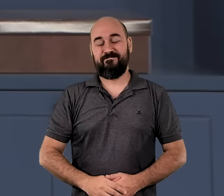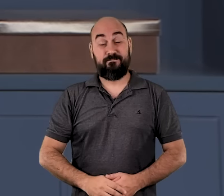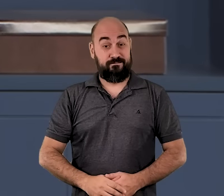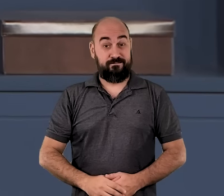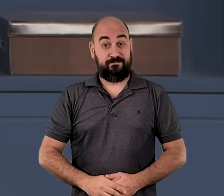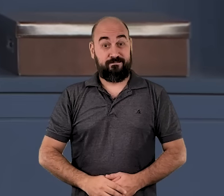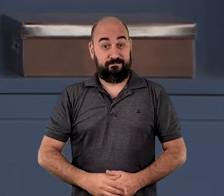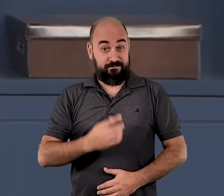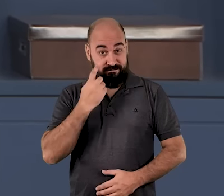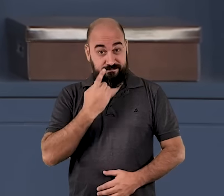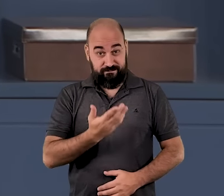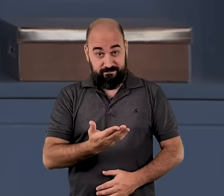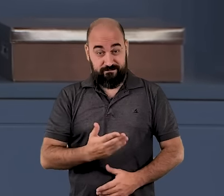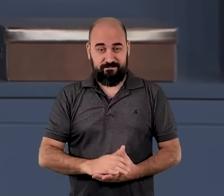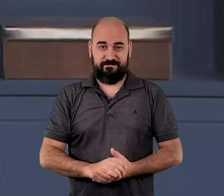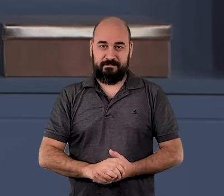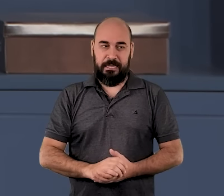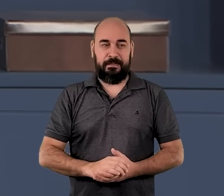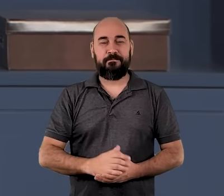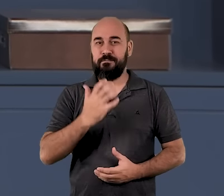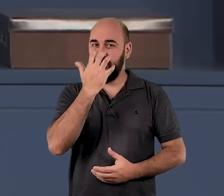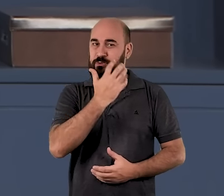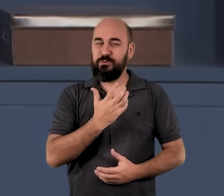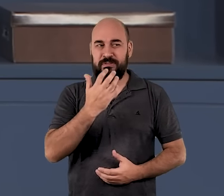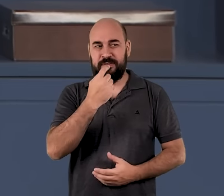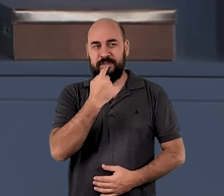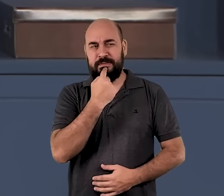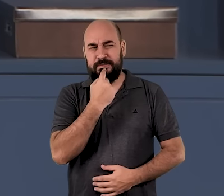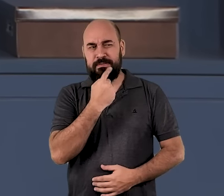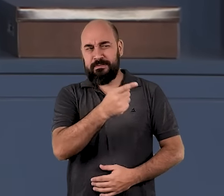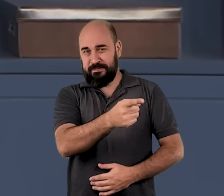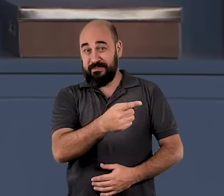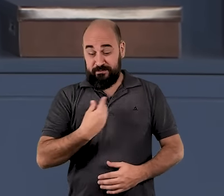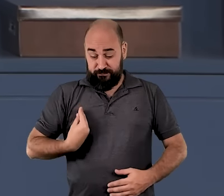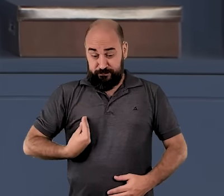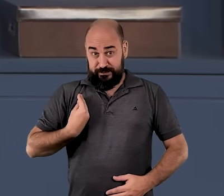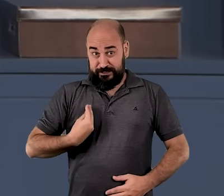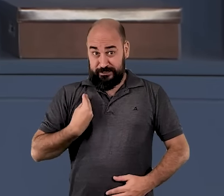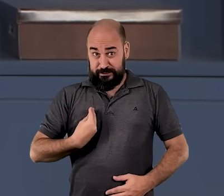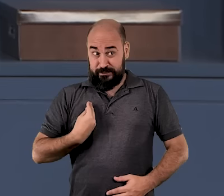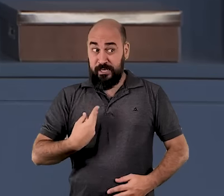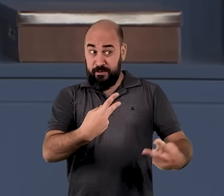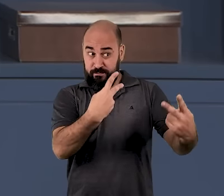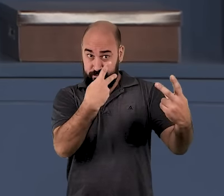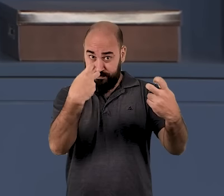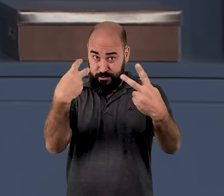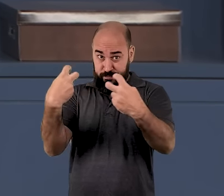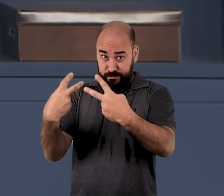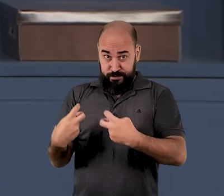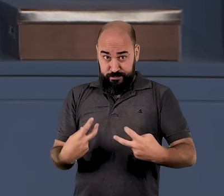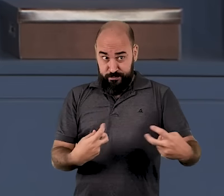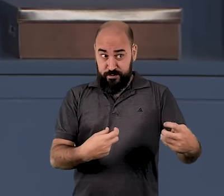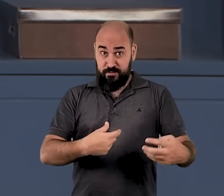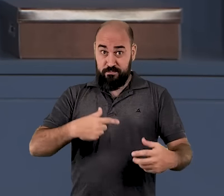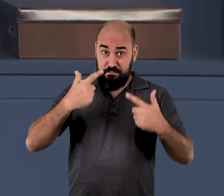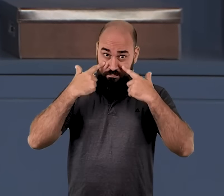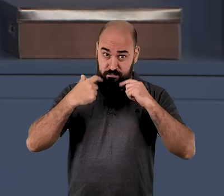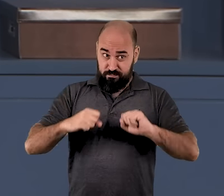Essa música faz a gente pensar que nossa vida fala, não é? Fala até mais alto do que nossas